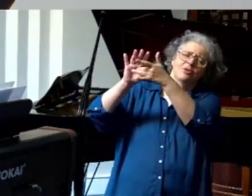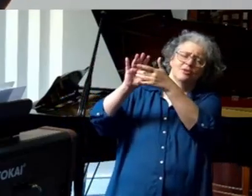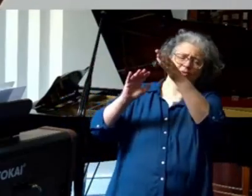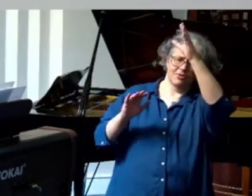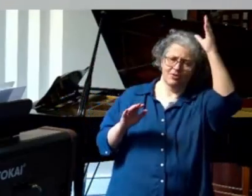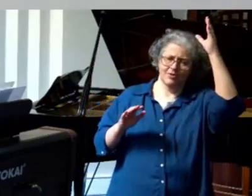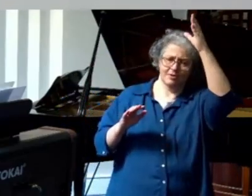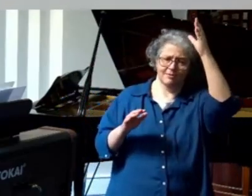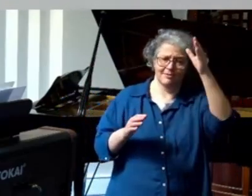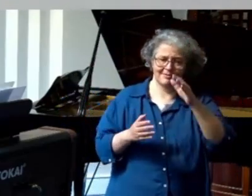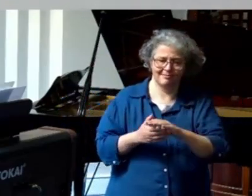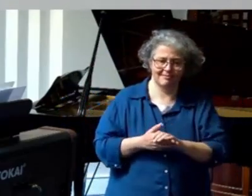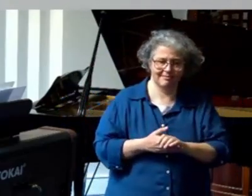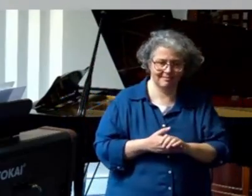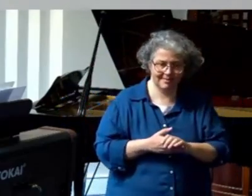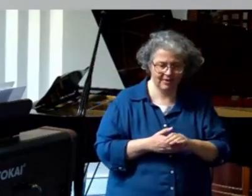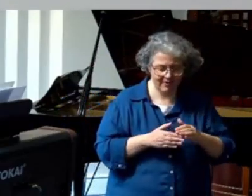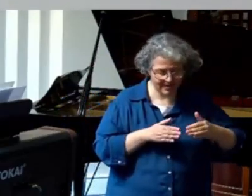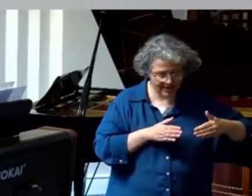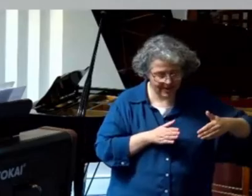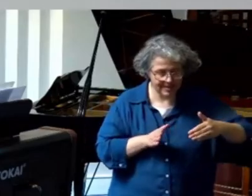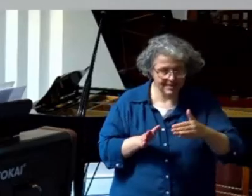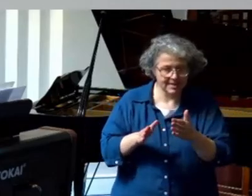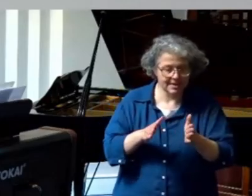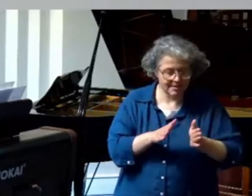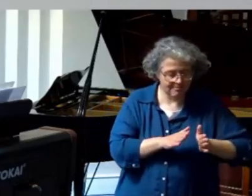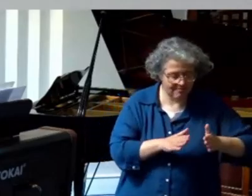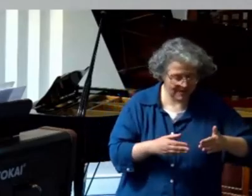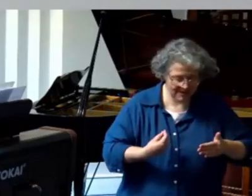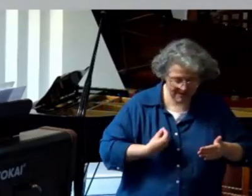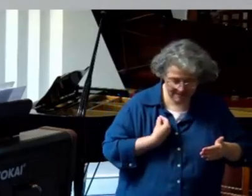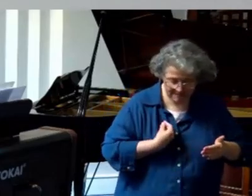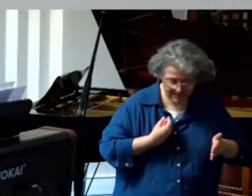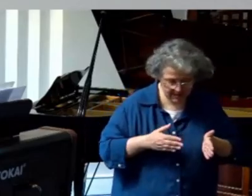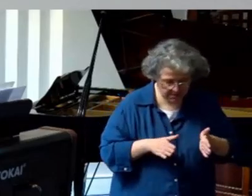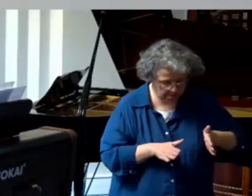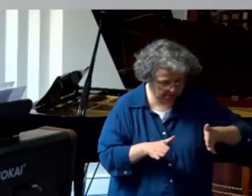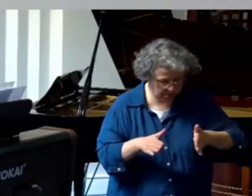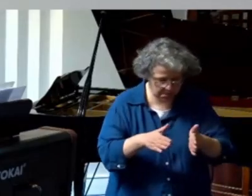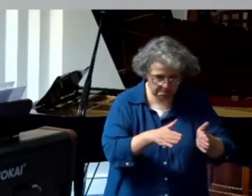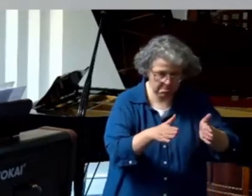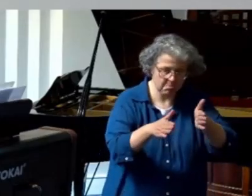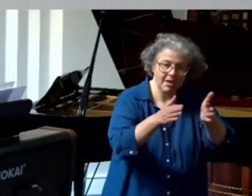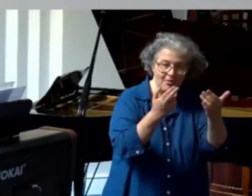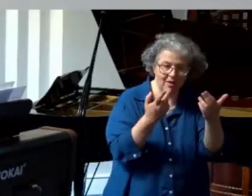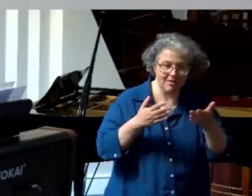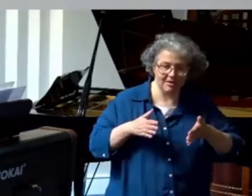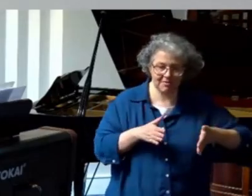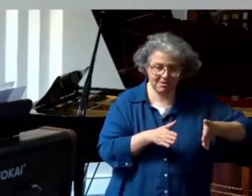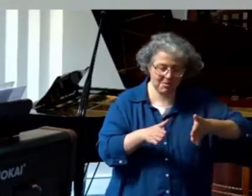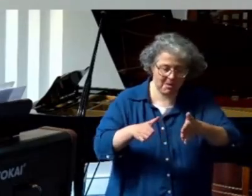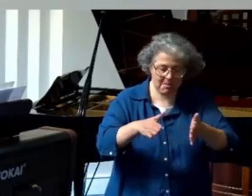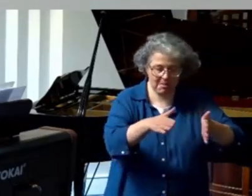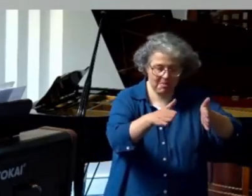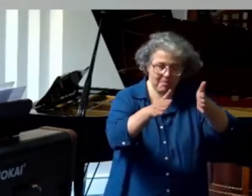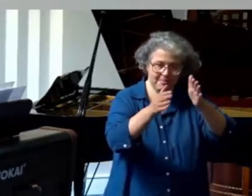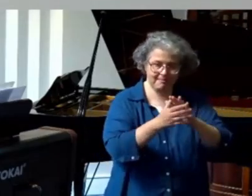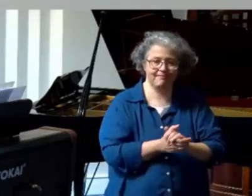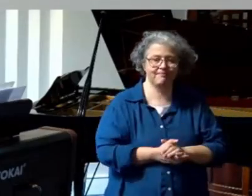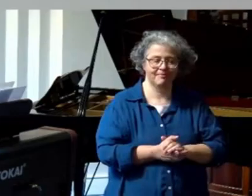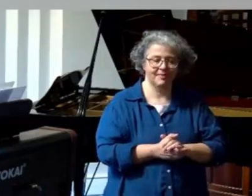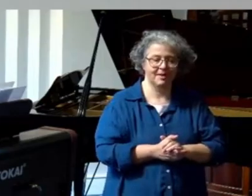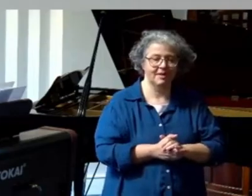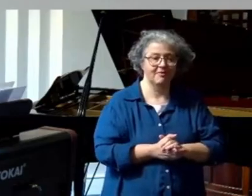Cristo. Então, faça esse caminho, essa jornada, essa viagem aí na sua ilustração.